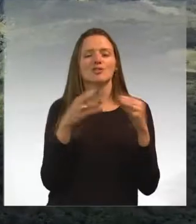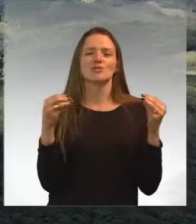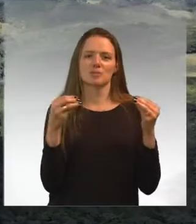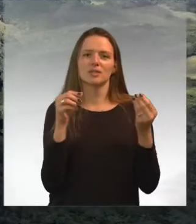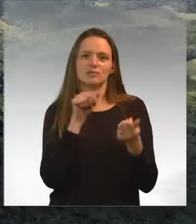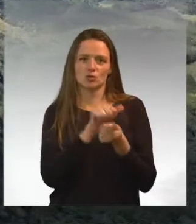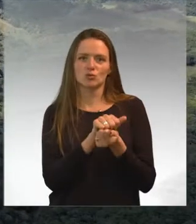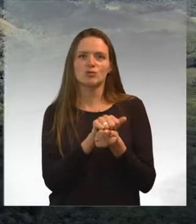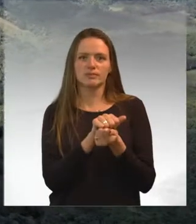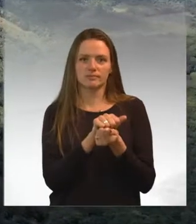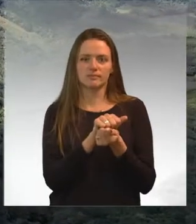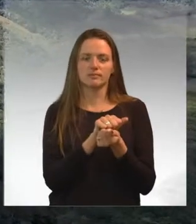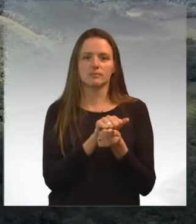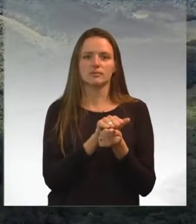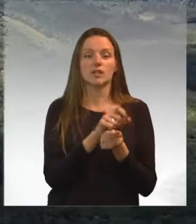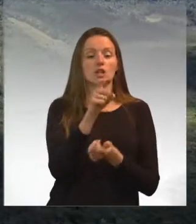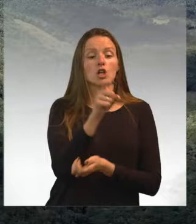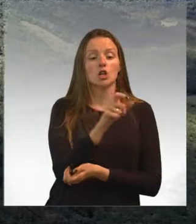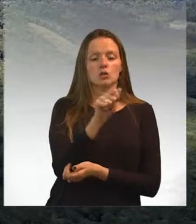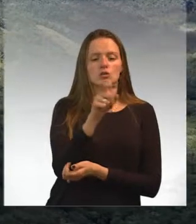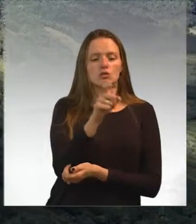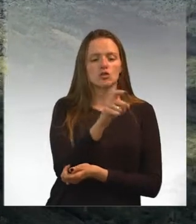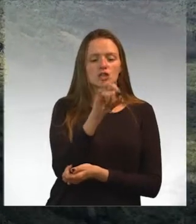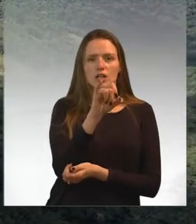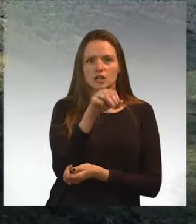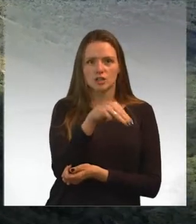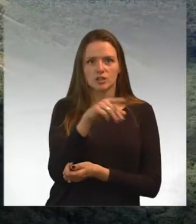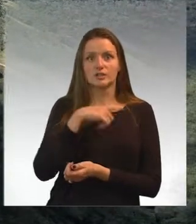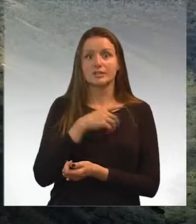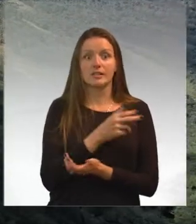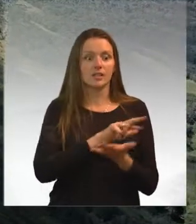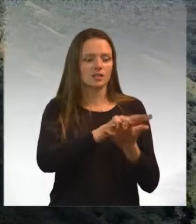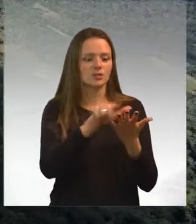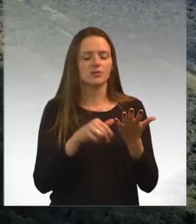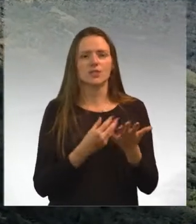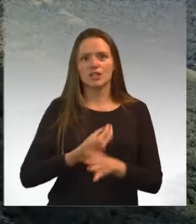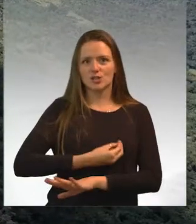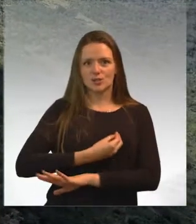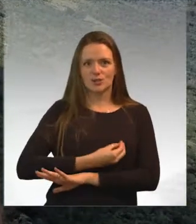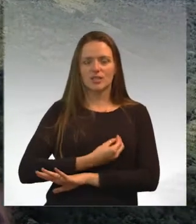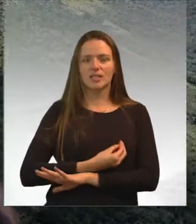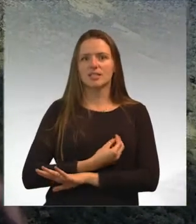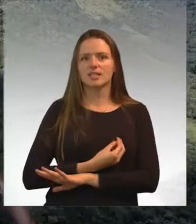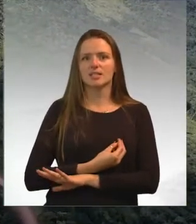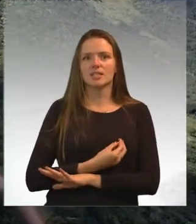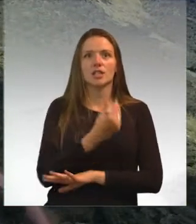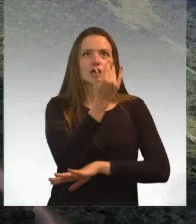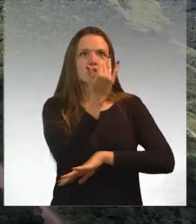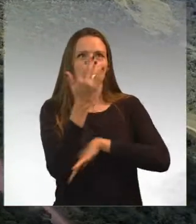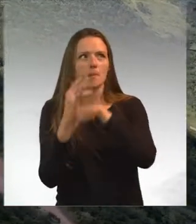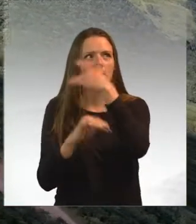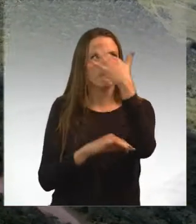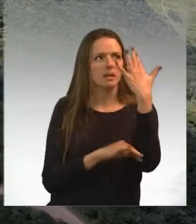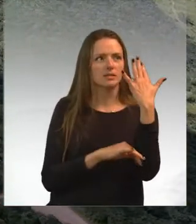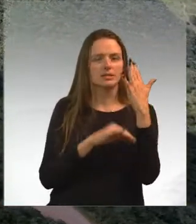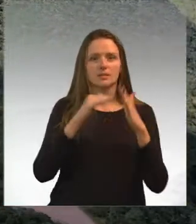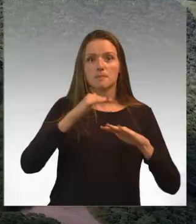eles. O xaxim é cheio de vidas minúsculas, de plantas maiores, que